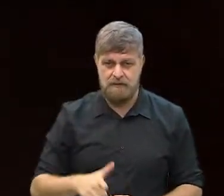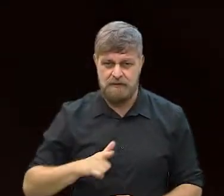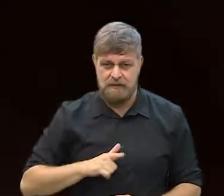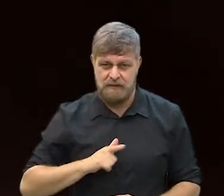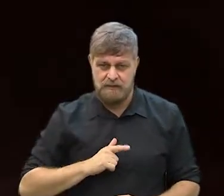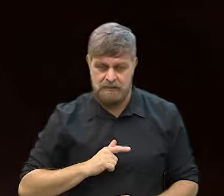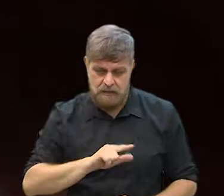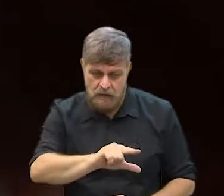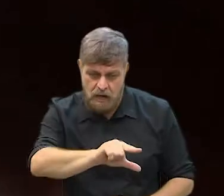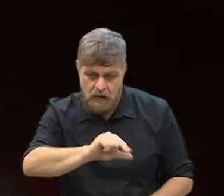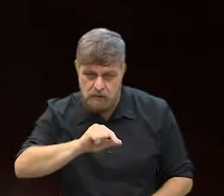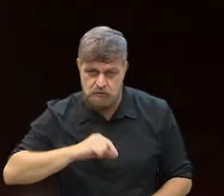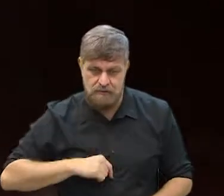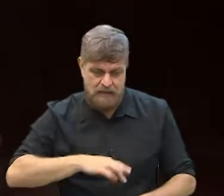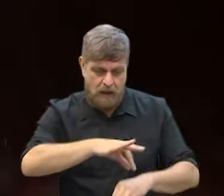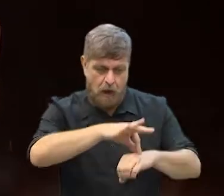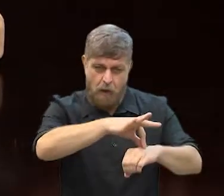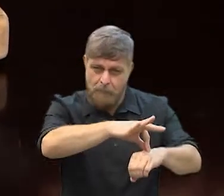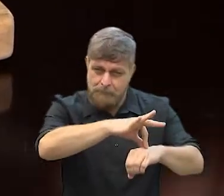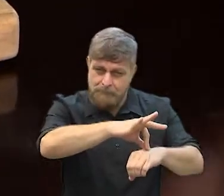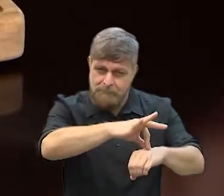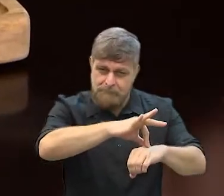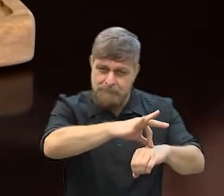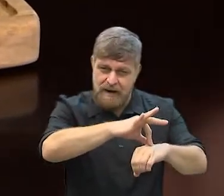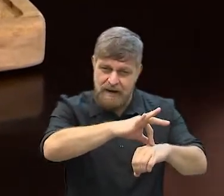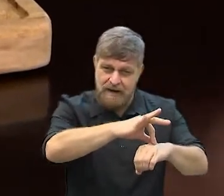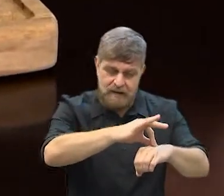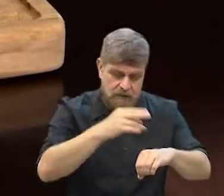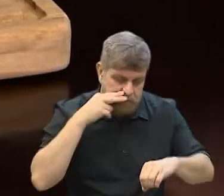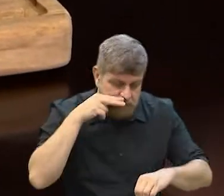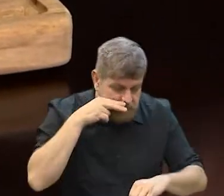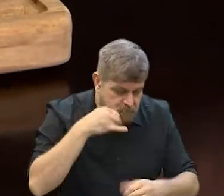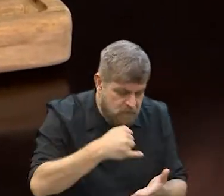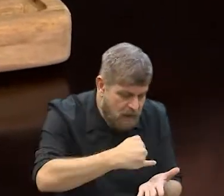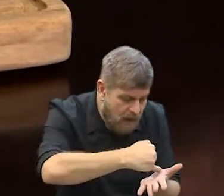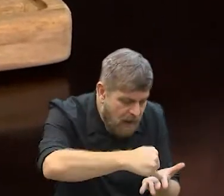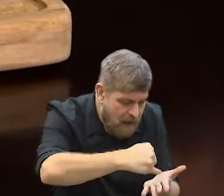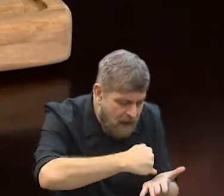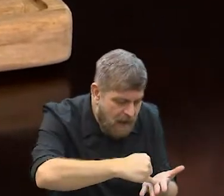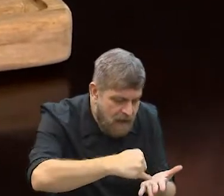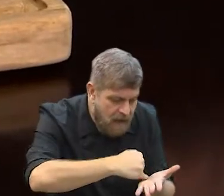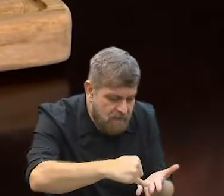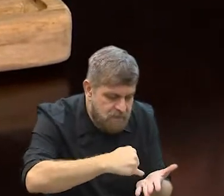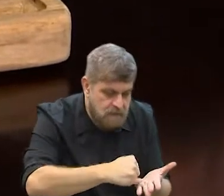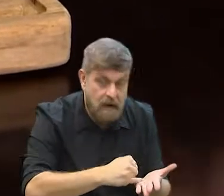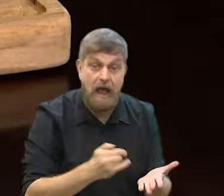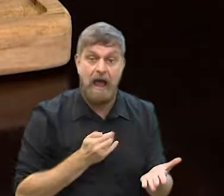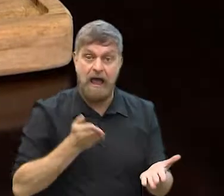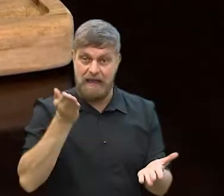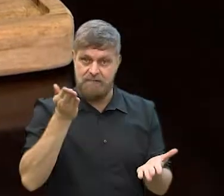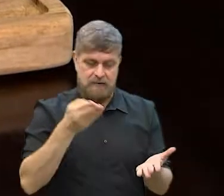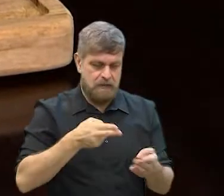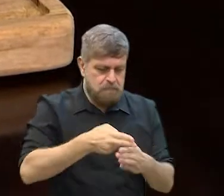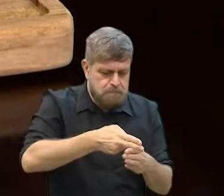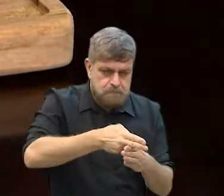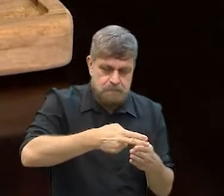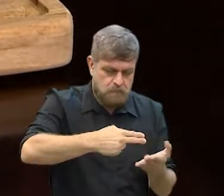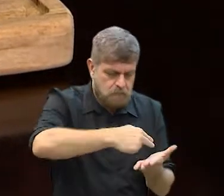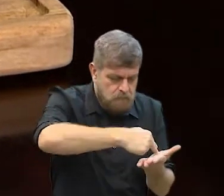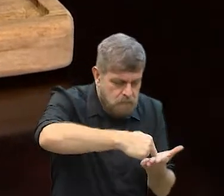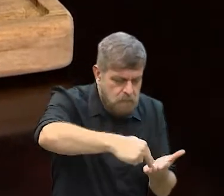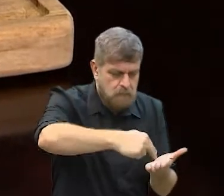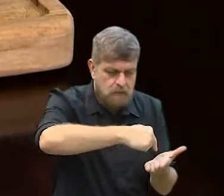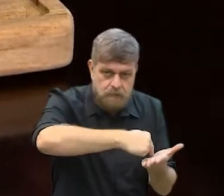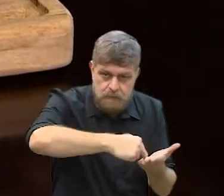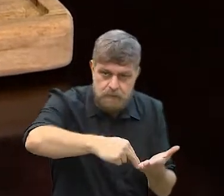a carne que tem a fibra, ver pra onde tá a fibra e seguir ela, dependendo do corte. Ou se você quiser... É no